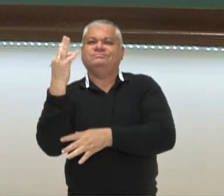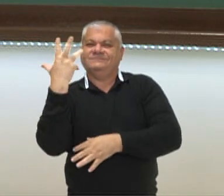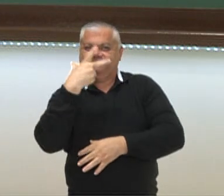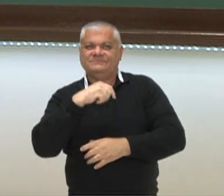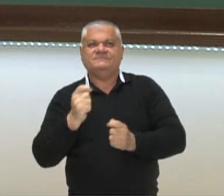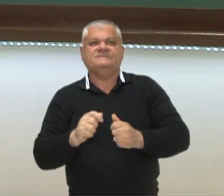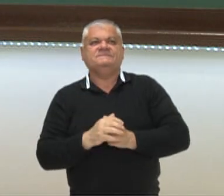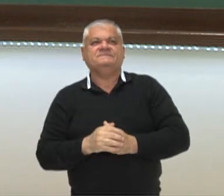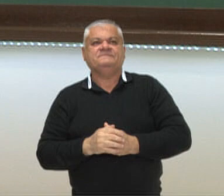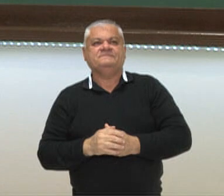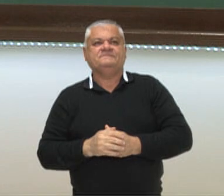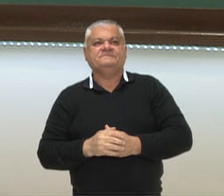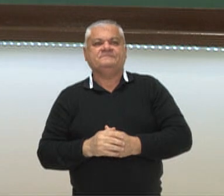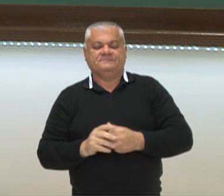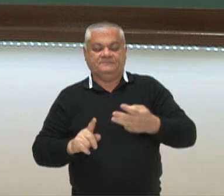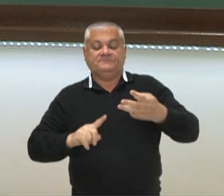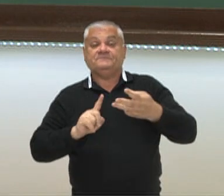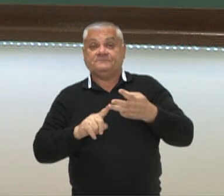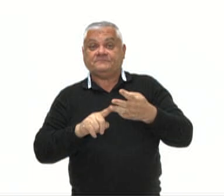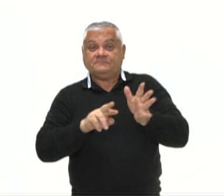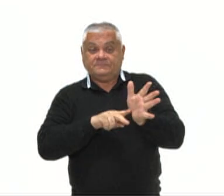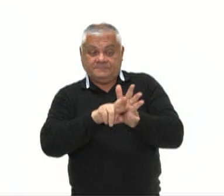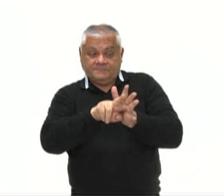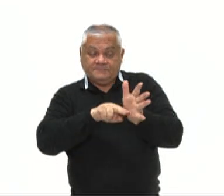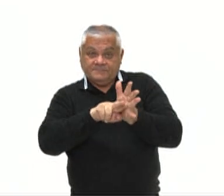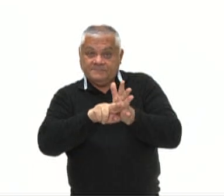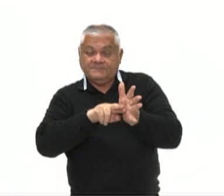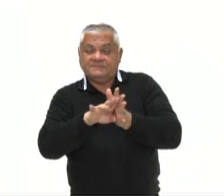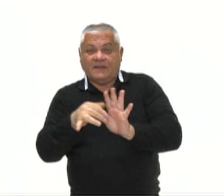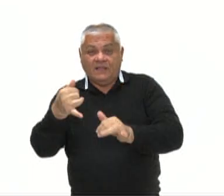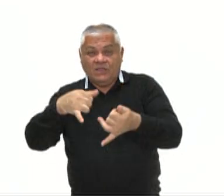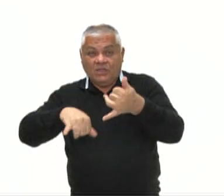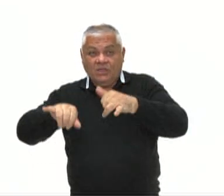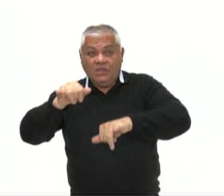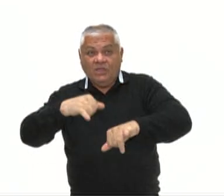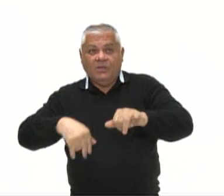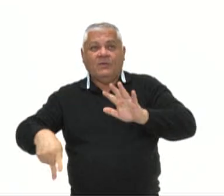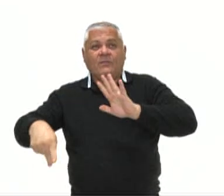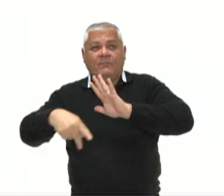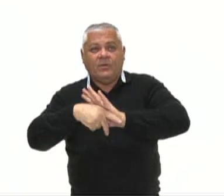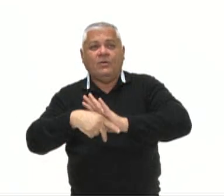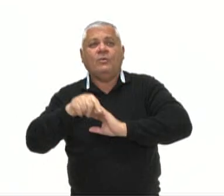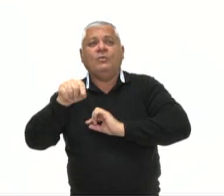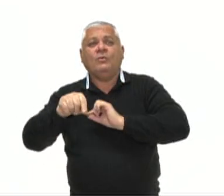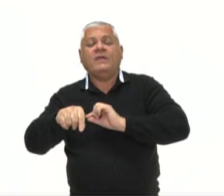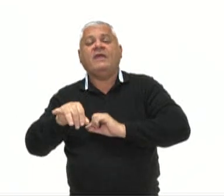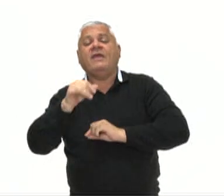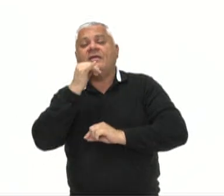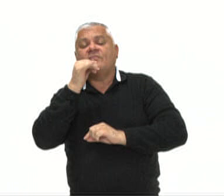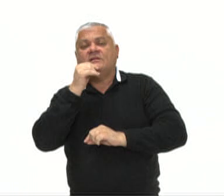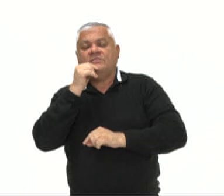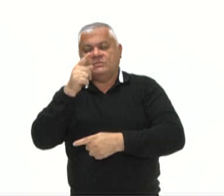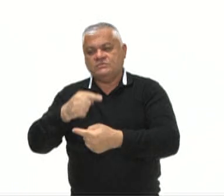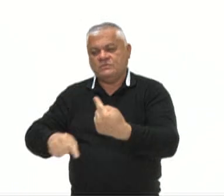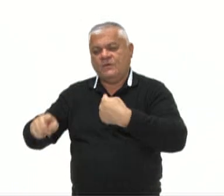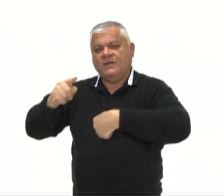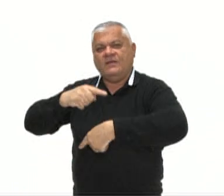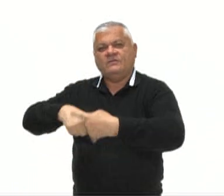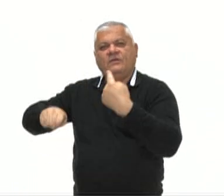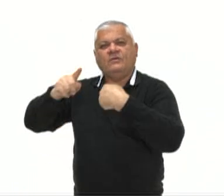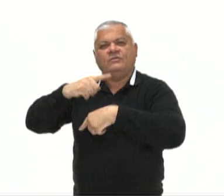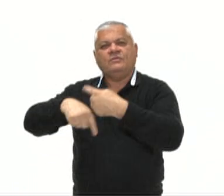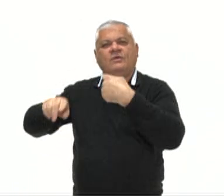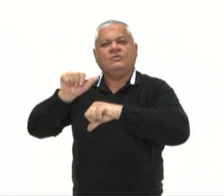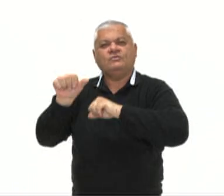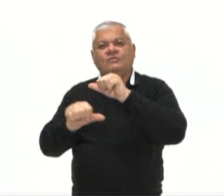substâncias. As bactérias quimiosintetizantes, então, nesse caso, elas participam, por exemplo,